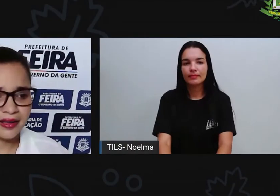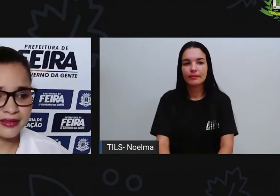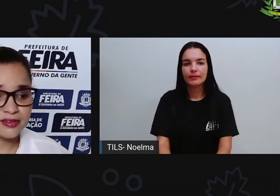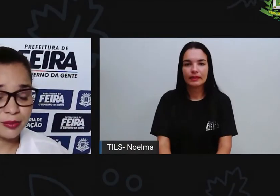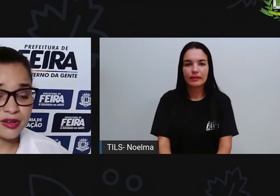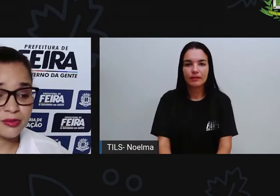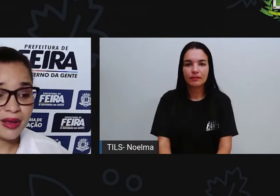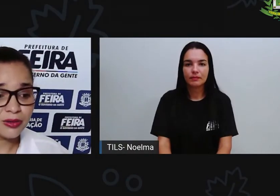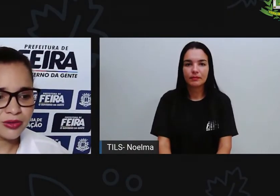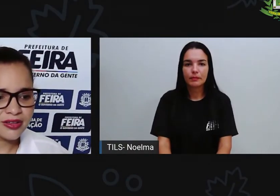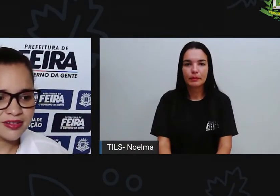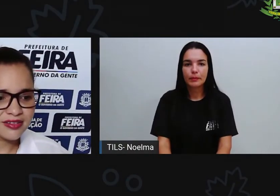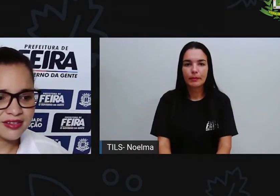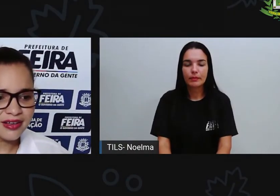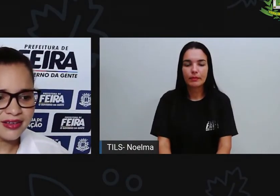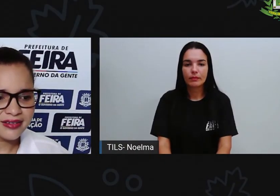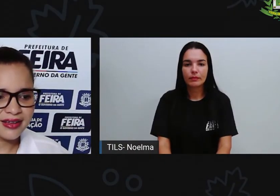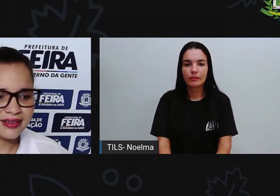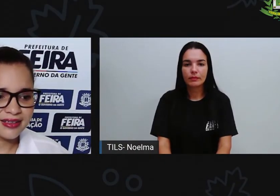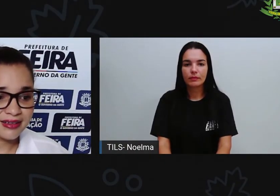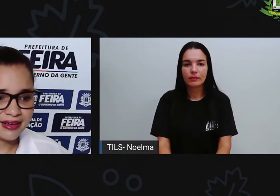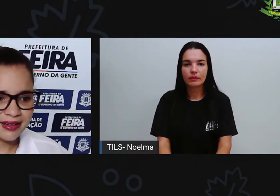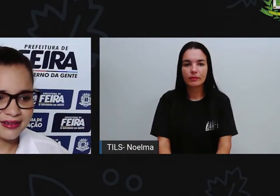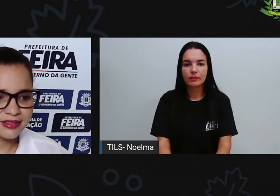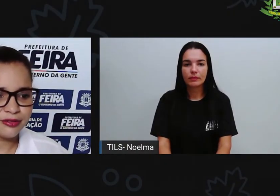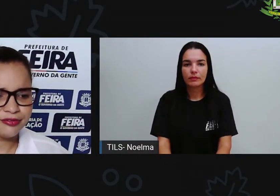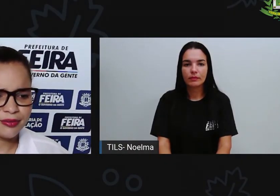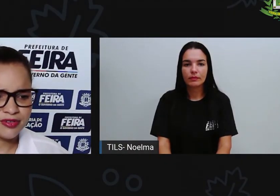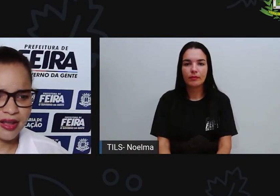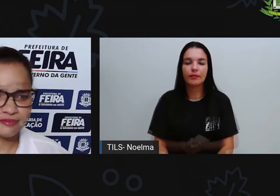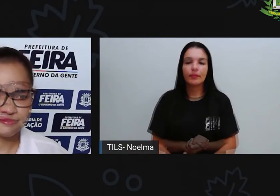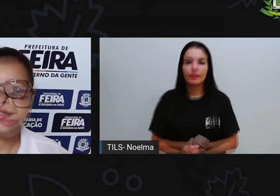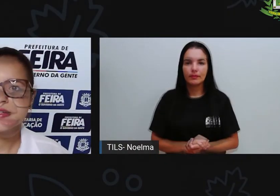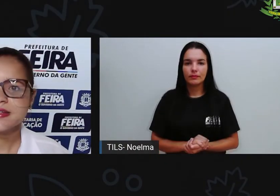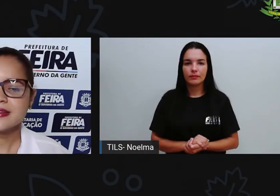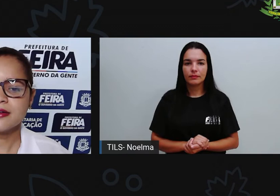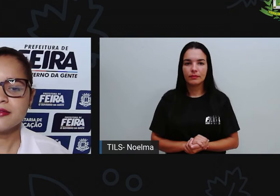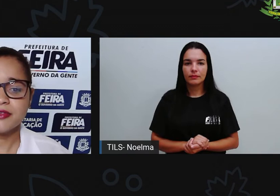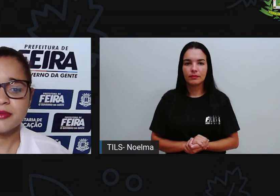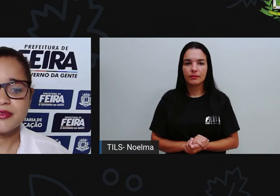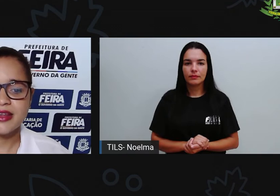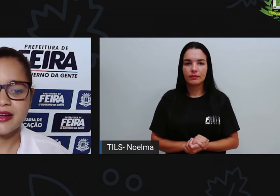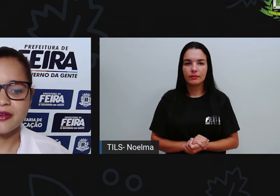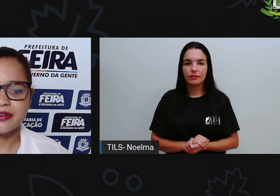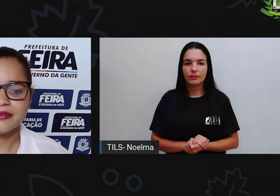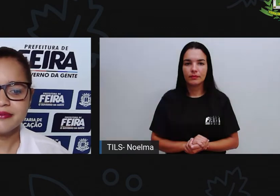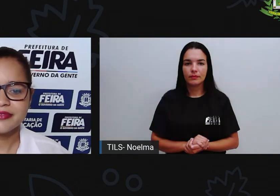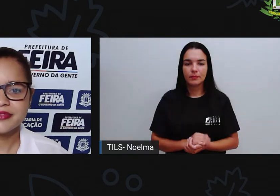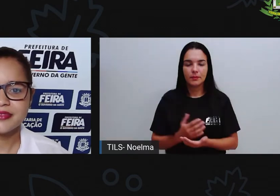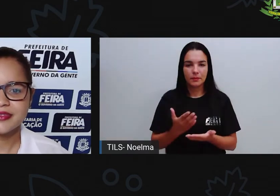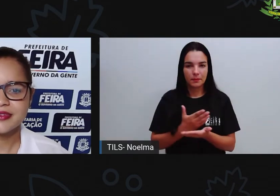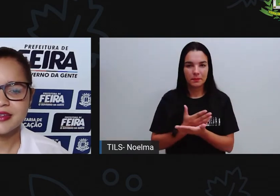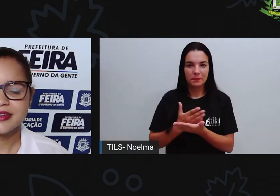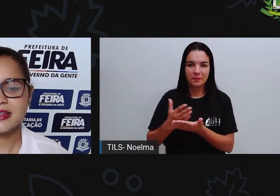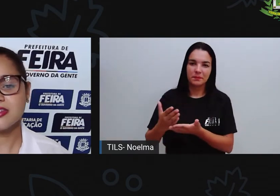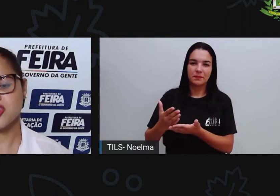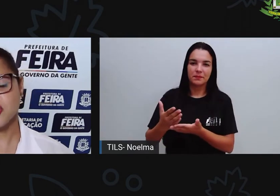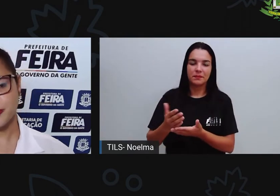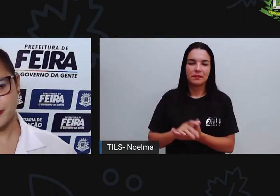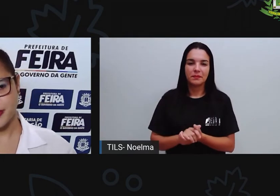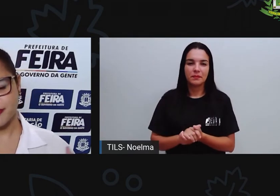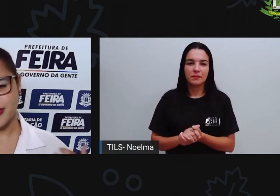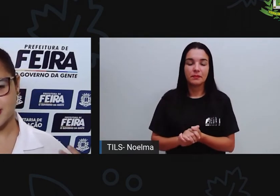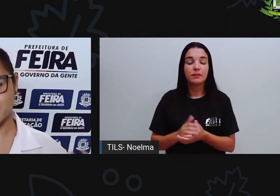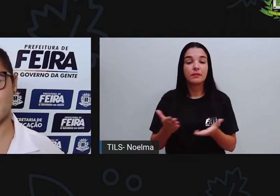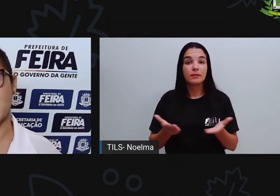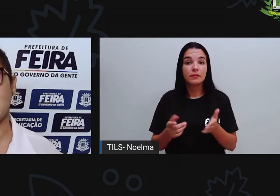sobre as maluquices da letra H. Então, vamos lá. Então, vamos lá agora. Então, a gente